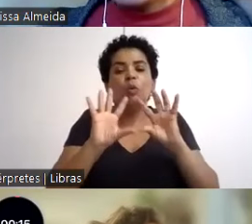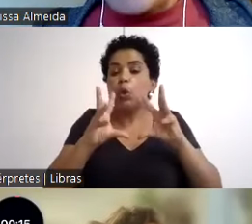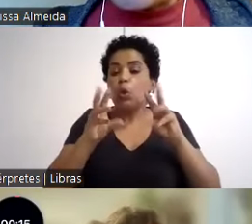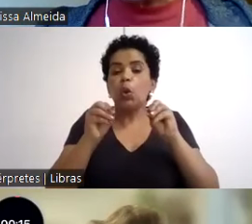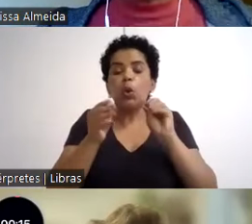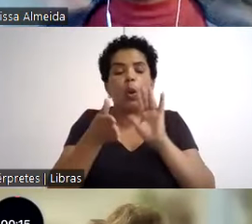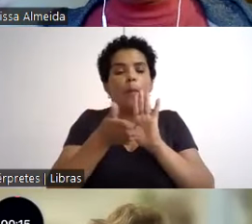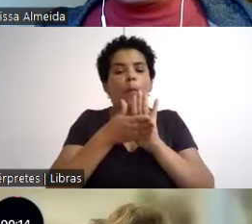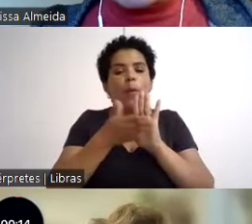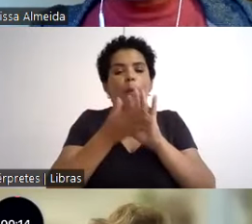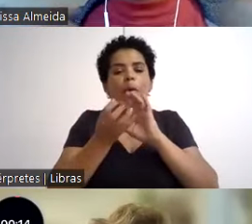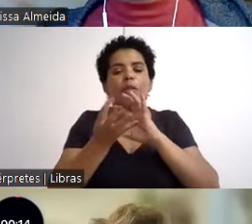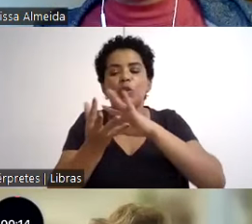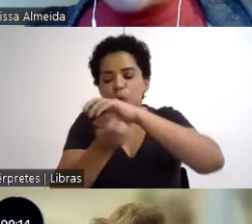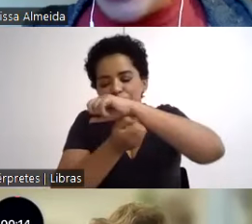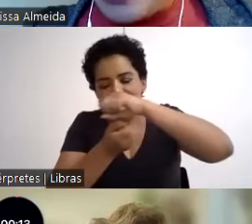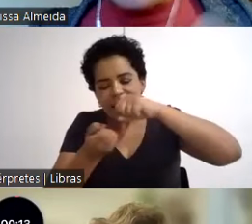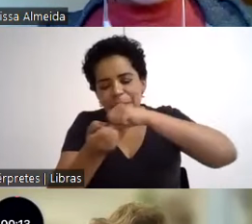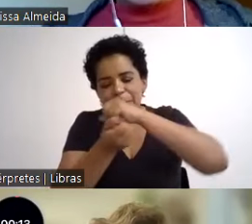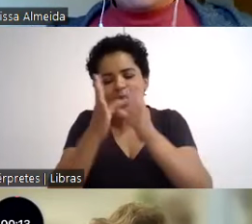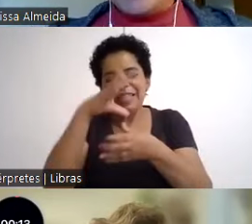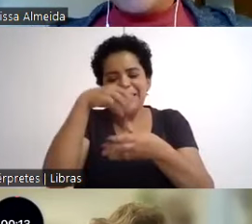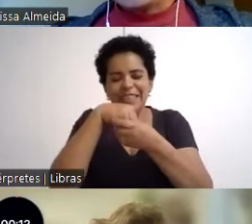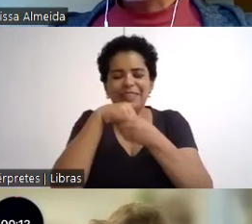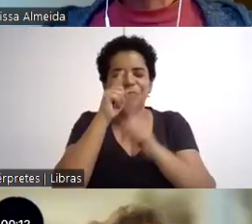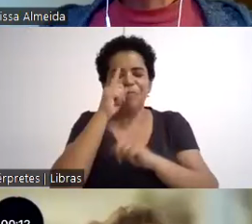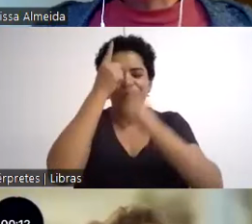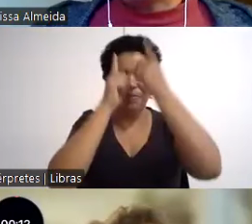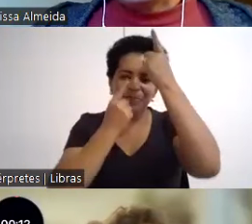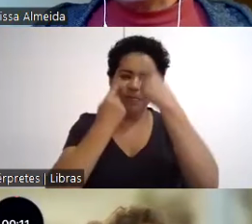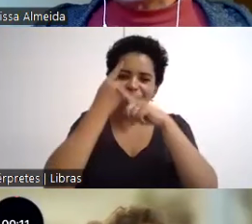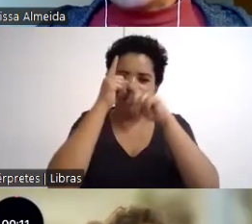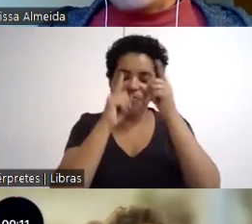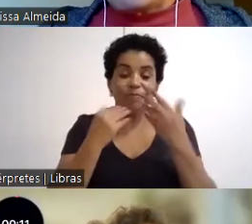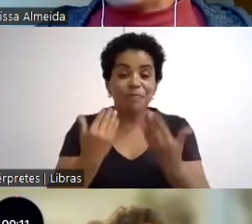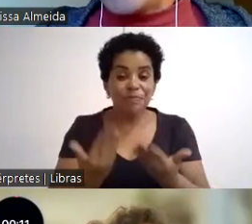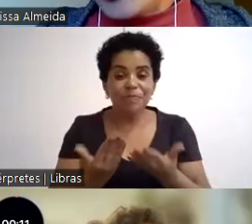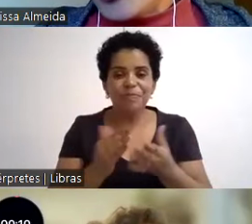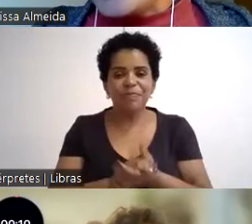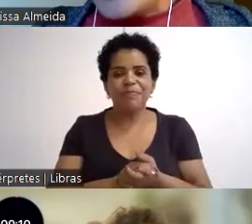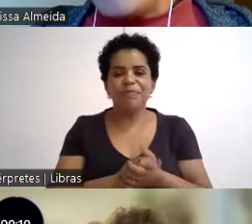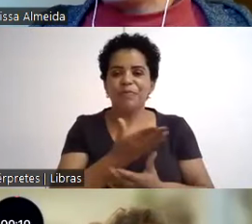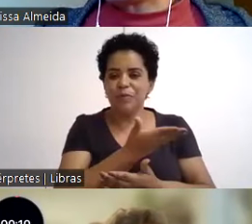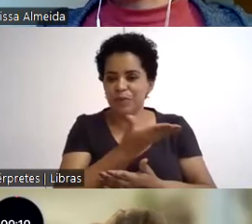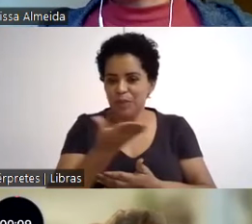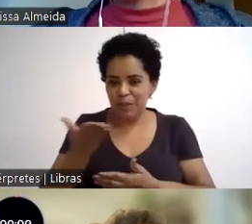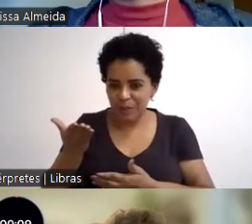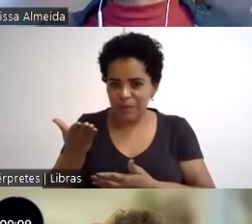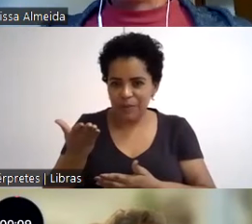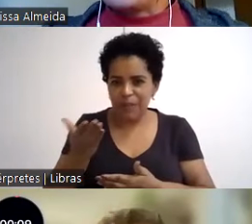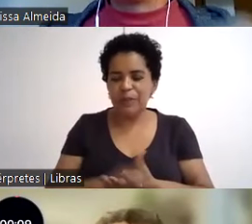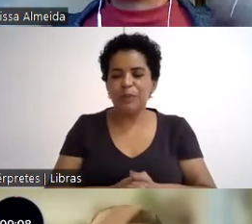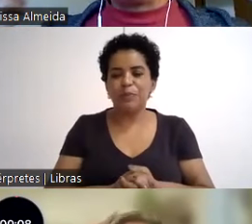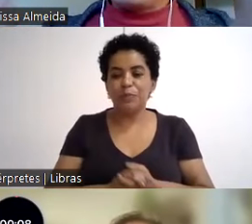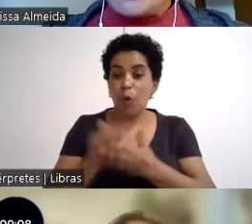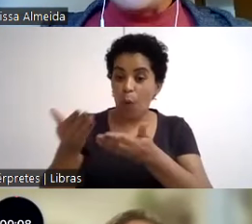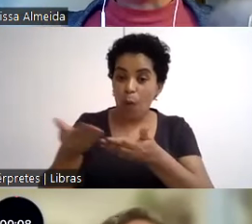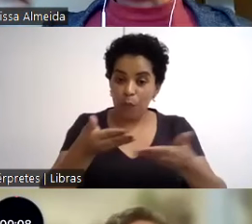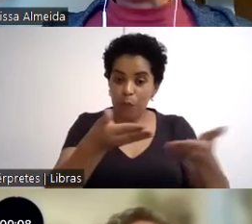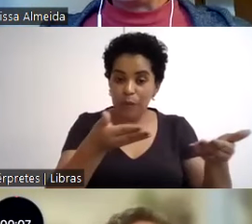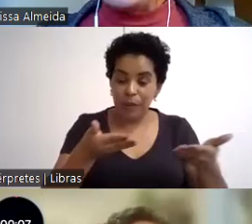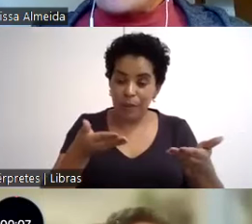de sustentabilidade, de integração, de criatividade, enfim. Então, aqui o evento, né, onde a gente convidou as pessoas para